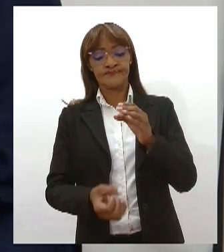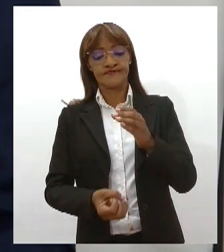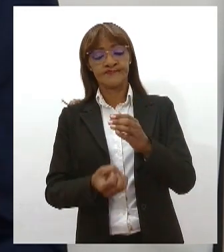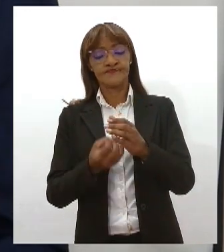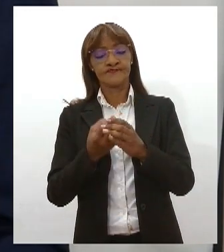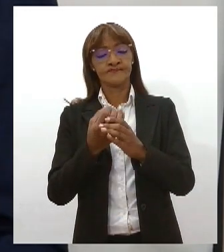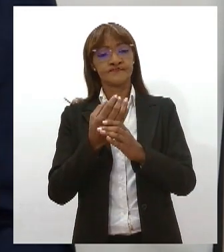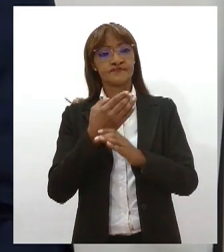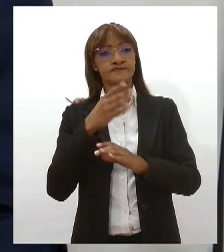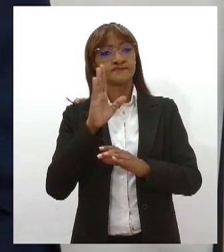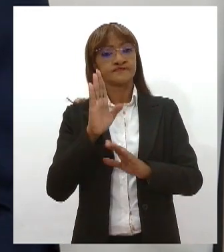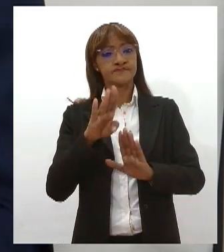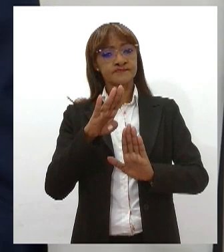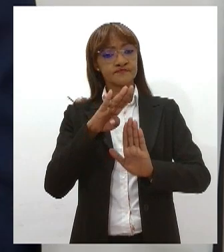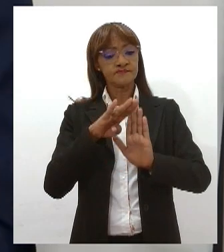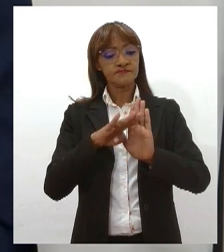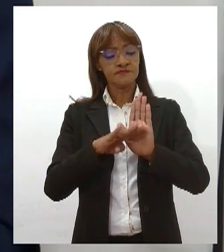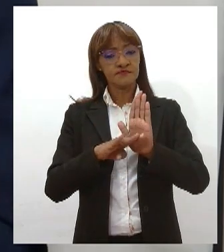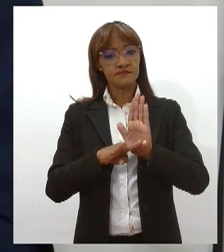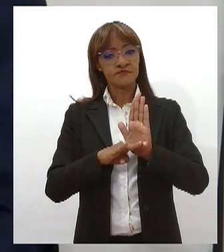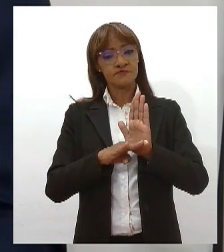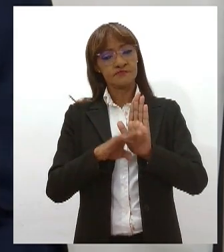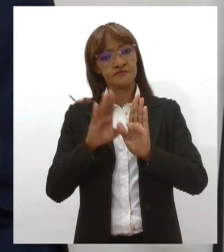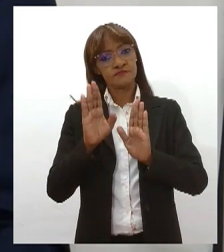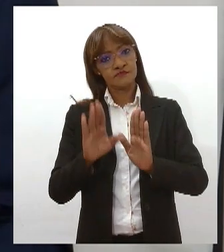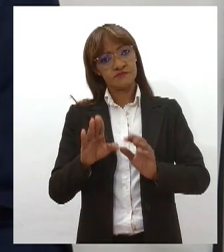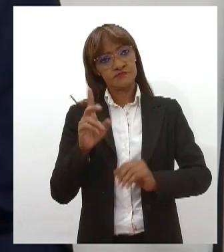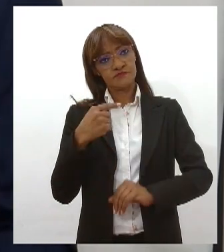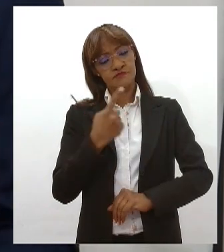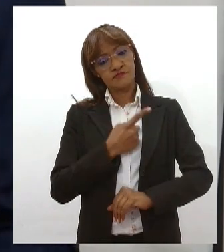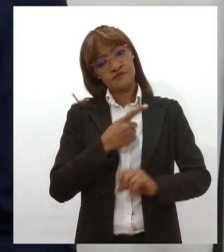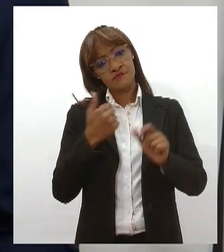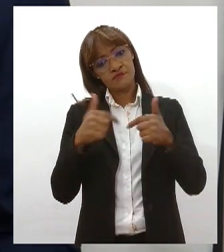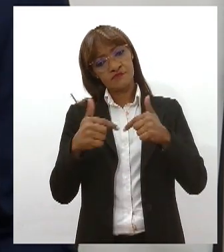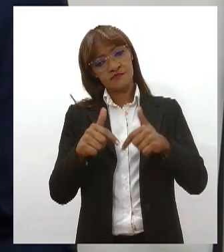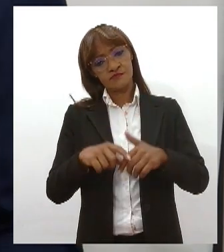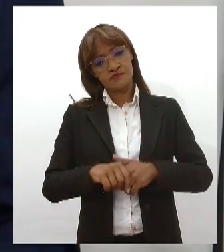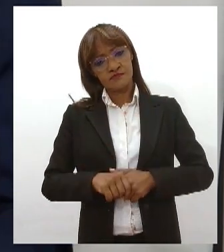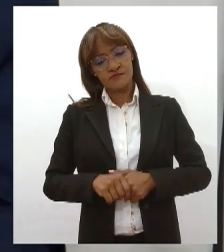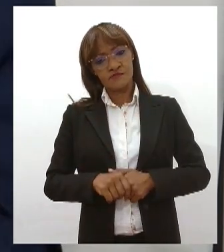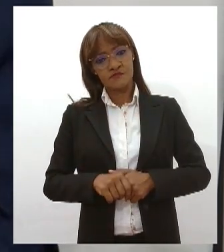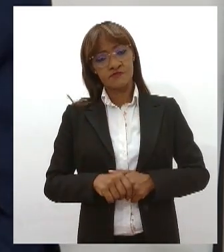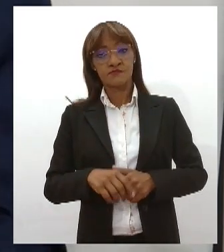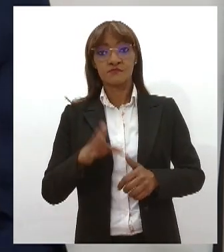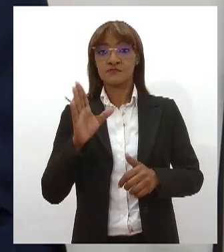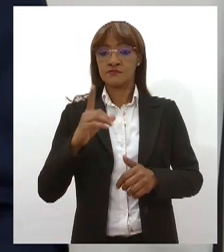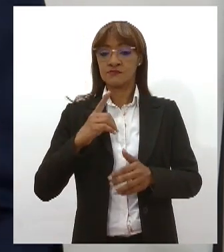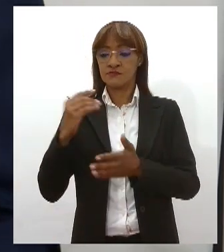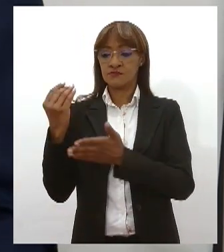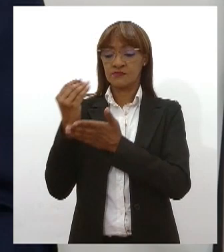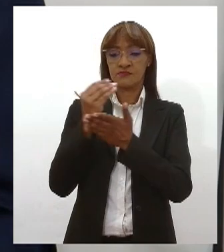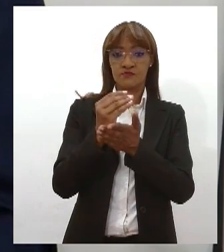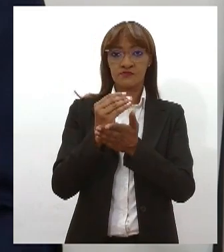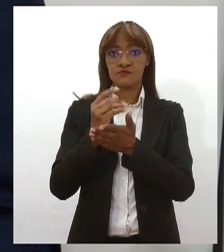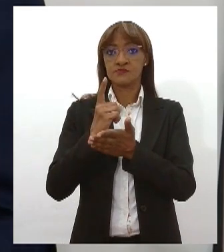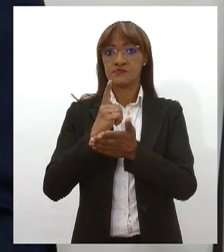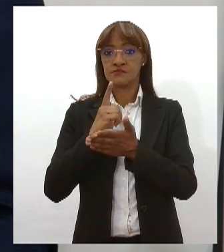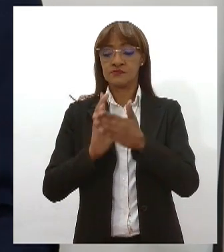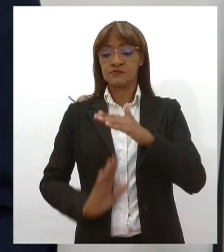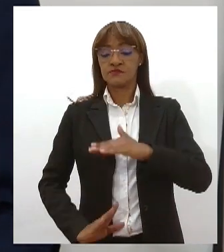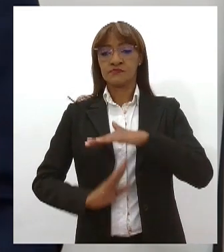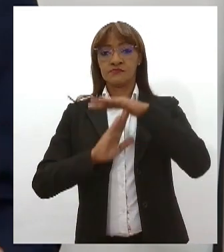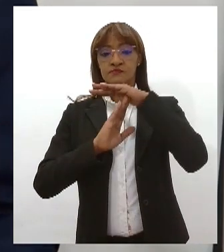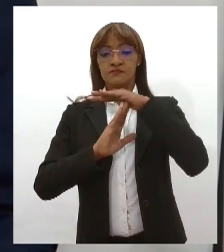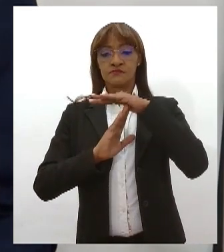o cenário dentro do qual nós vamos trabalhar. Nós sabemos que os recursos públicos são limitados e, bem por isso, precisam